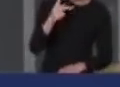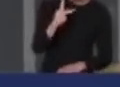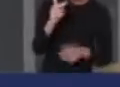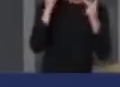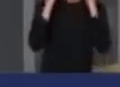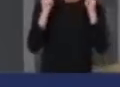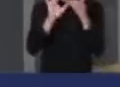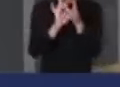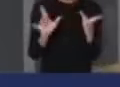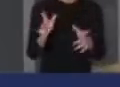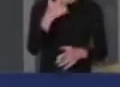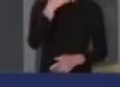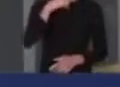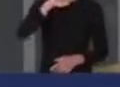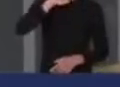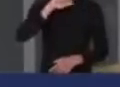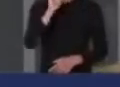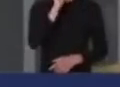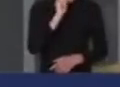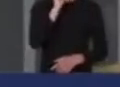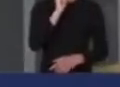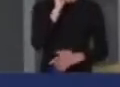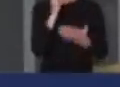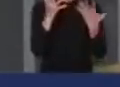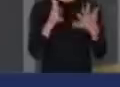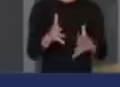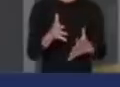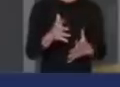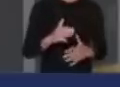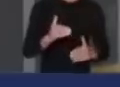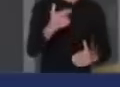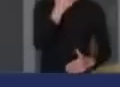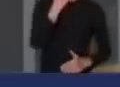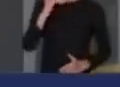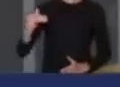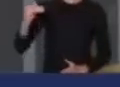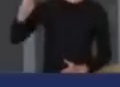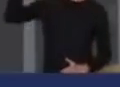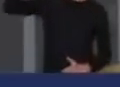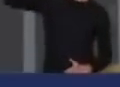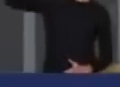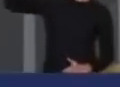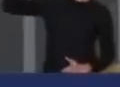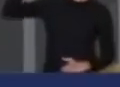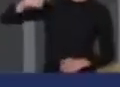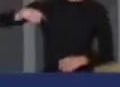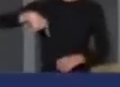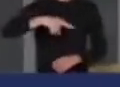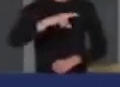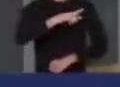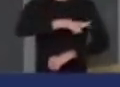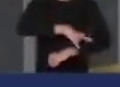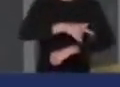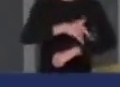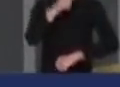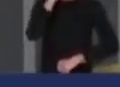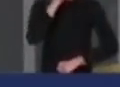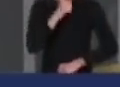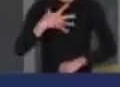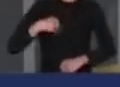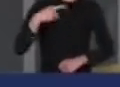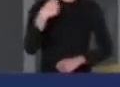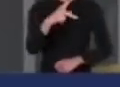princípio básico dos mandamentos de Cristo, que é amar o próximo a ti mesmo, independentemente de quem é o próximo.